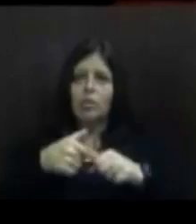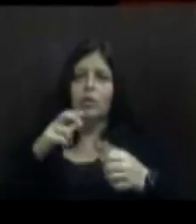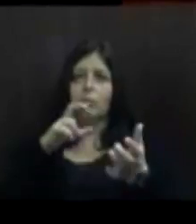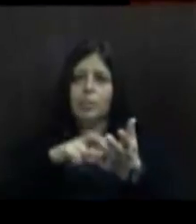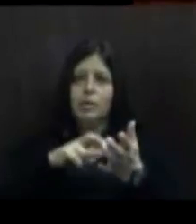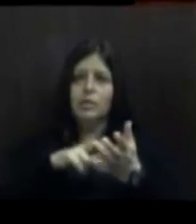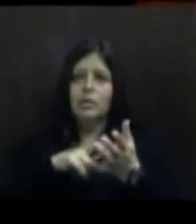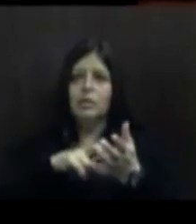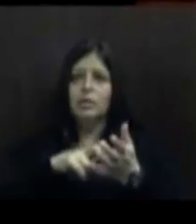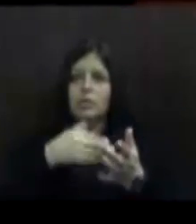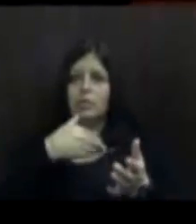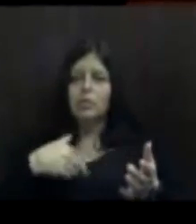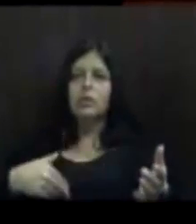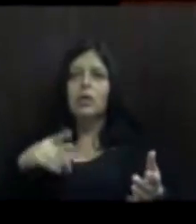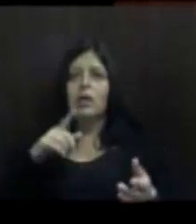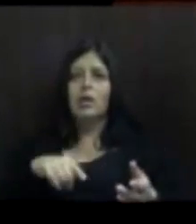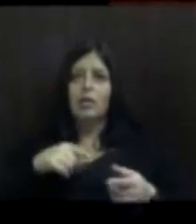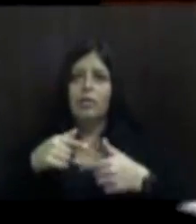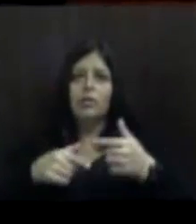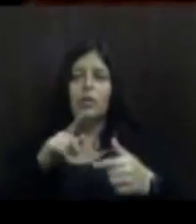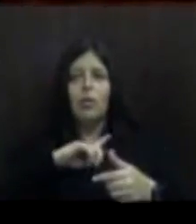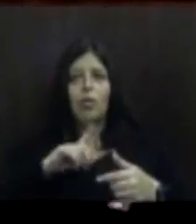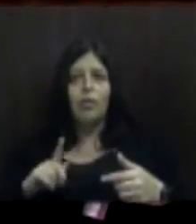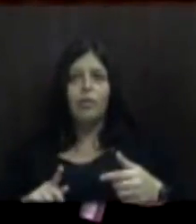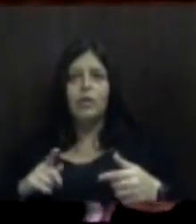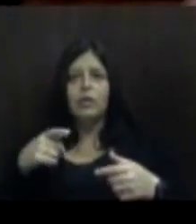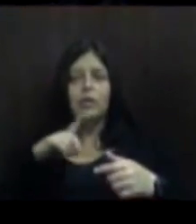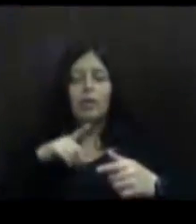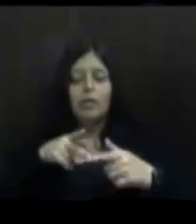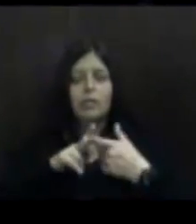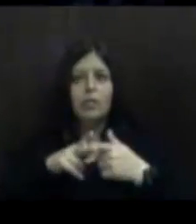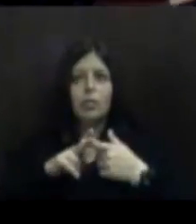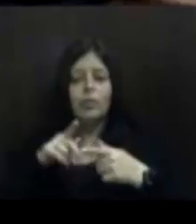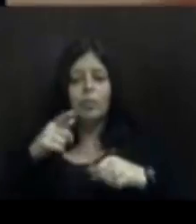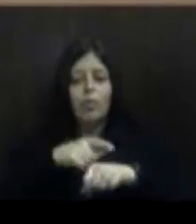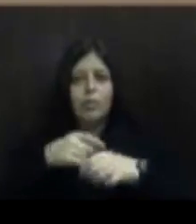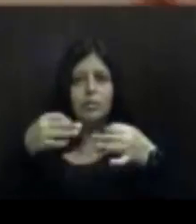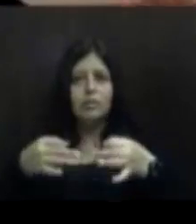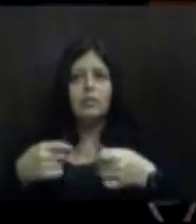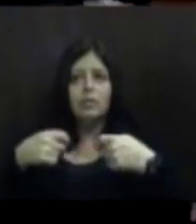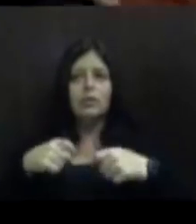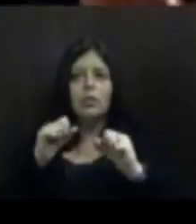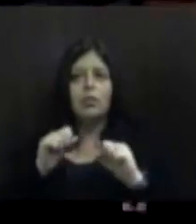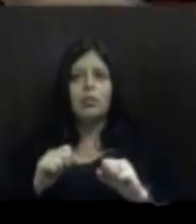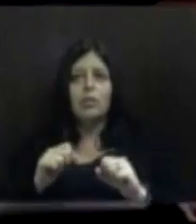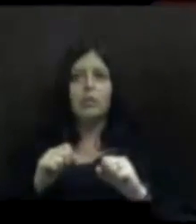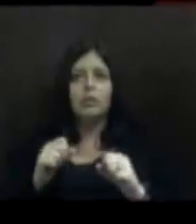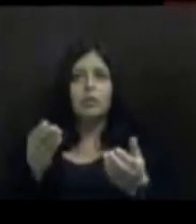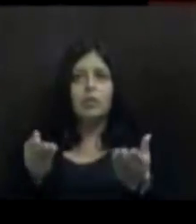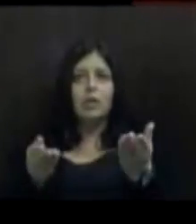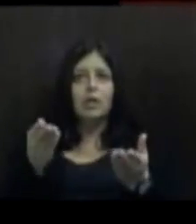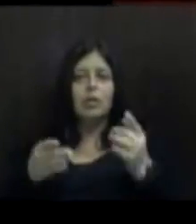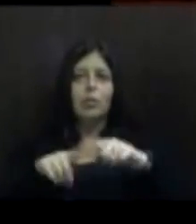bancos públicos são funções que o governo tem que ter Esse instrumento para que aquele momento certo que necessário possa também equilibrar o